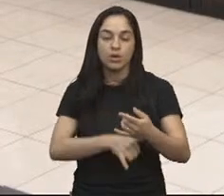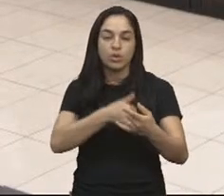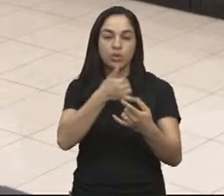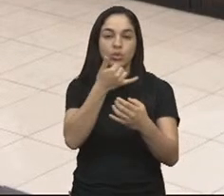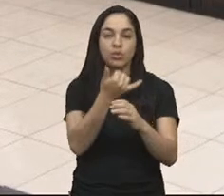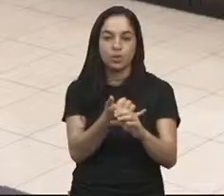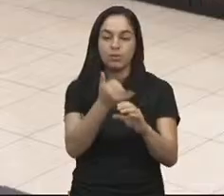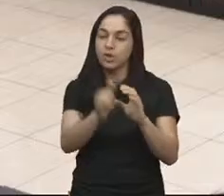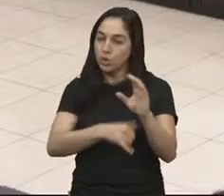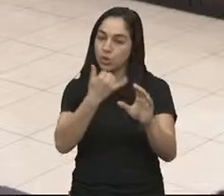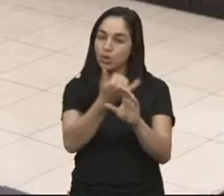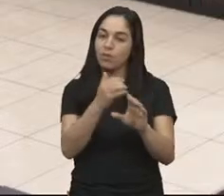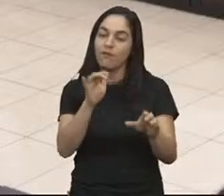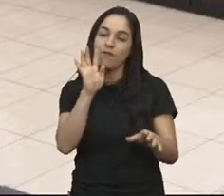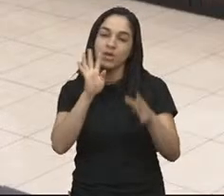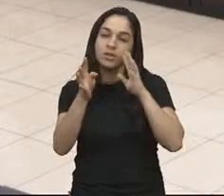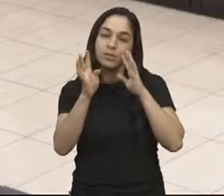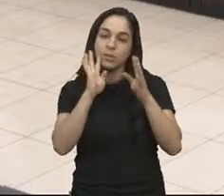Facebook.